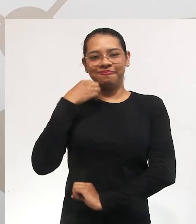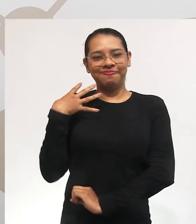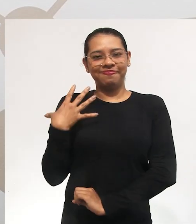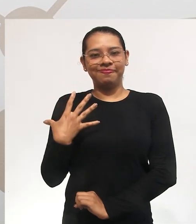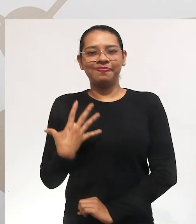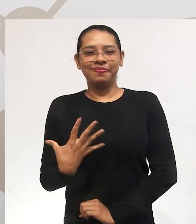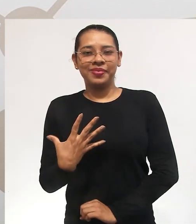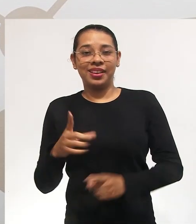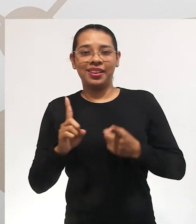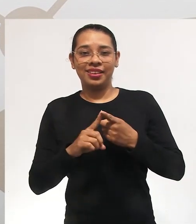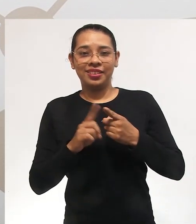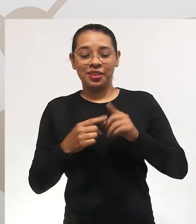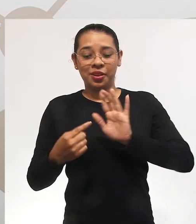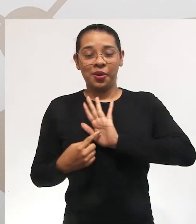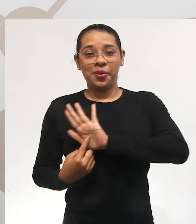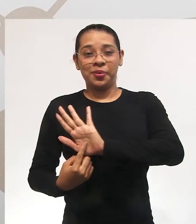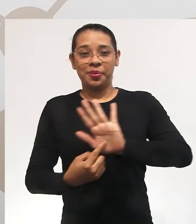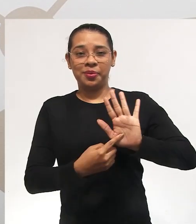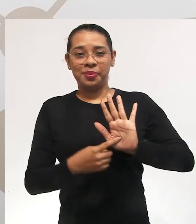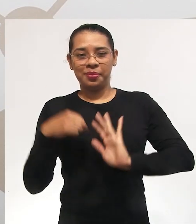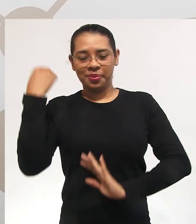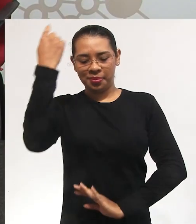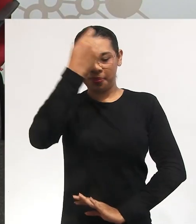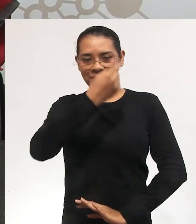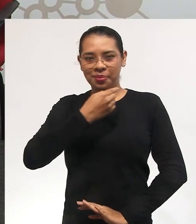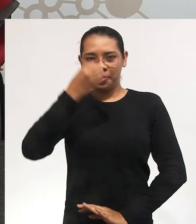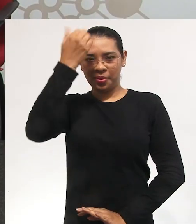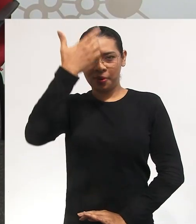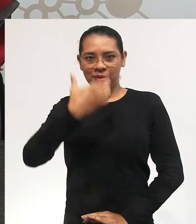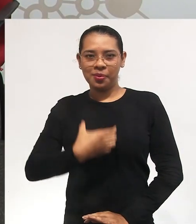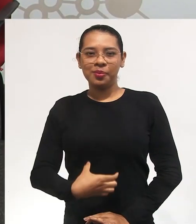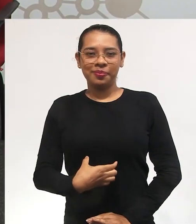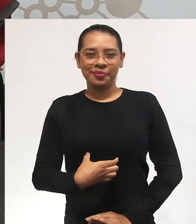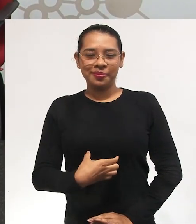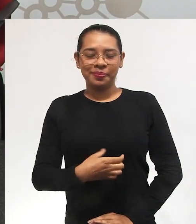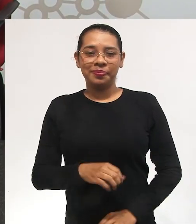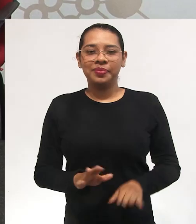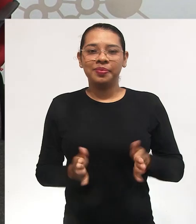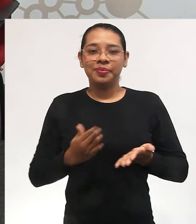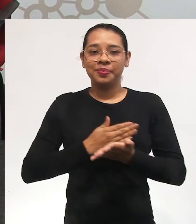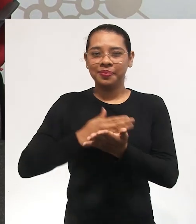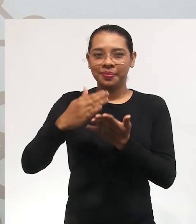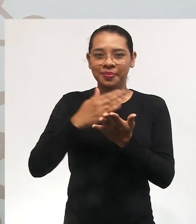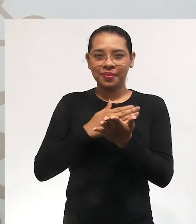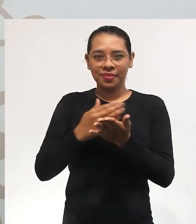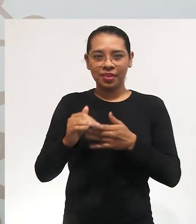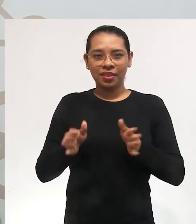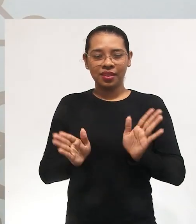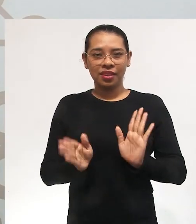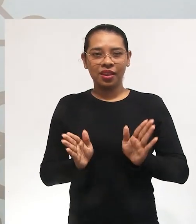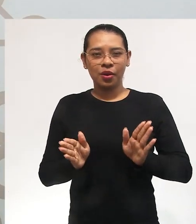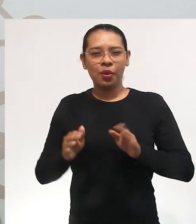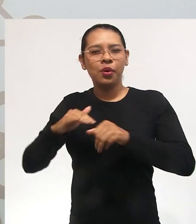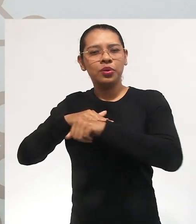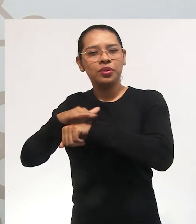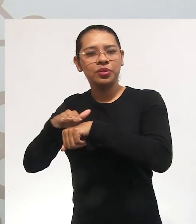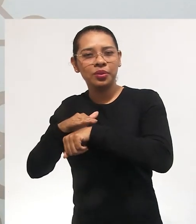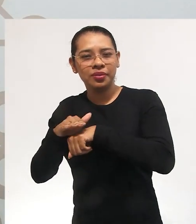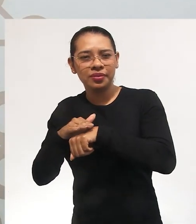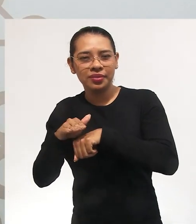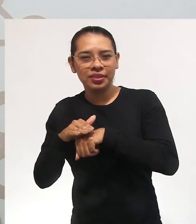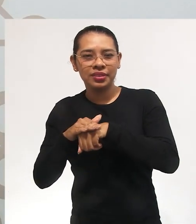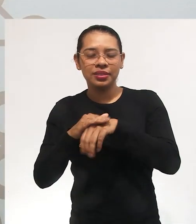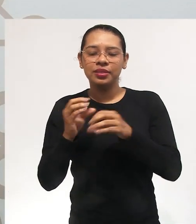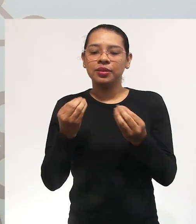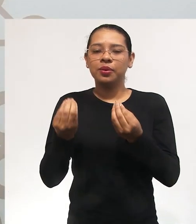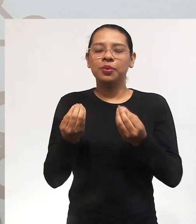e evidencia a nossa imagem. Então, eu vou começar o nosso bate-papo sobre a importância